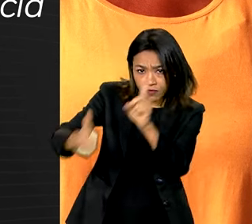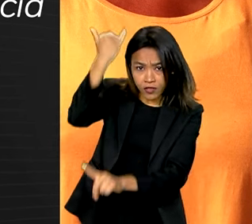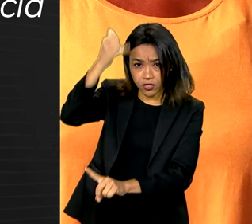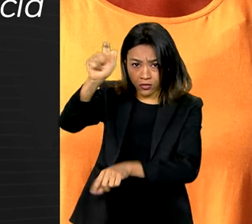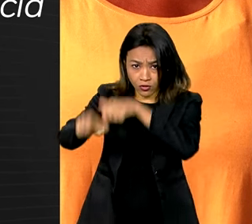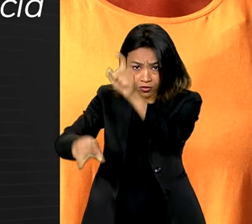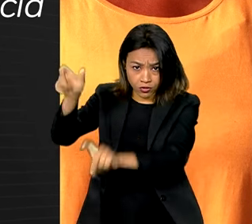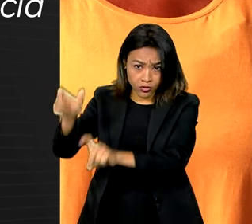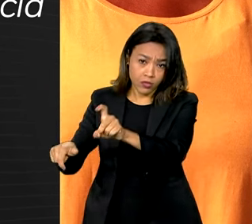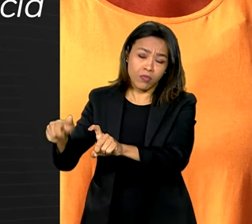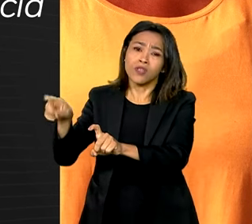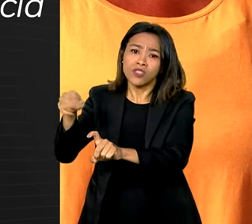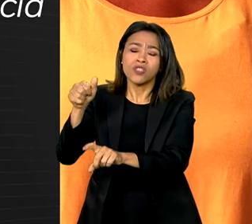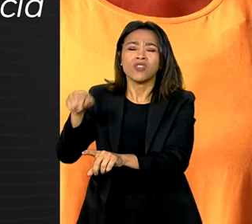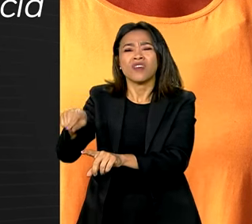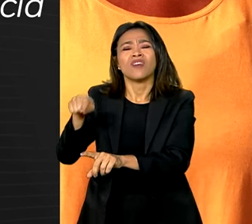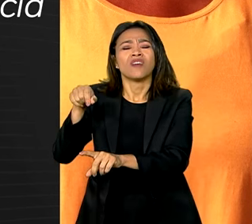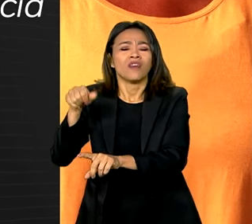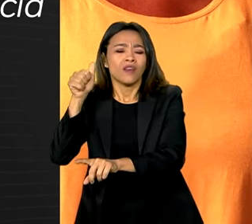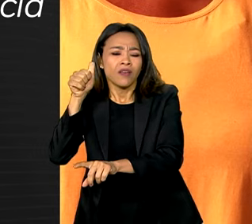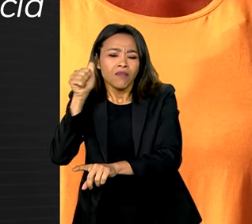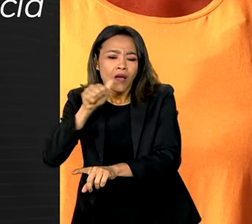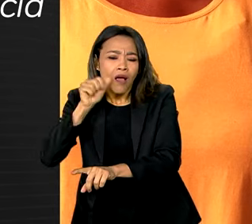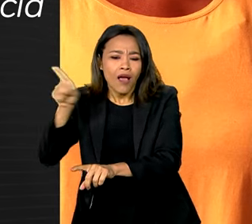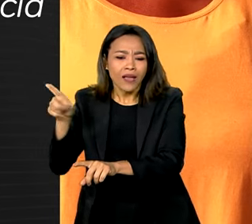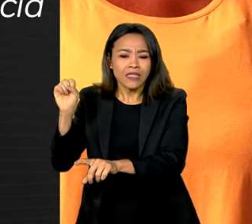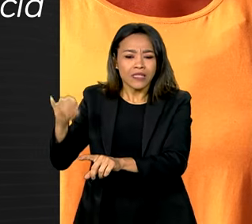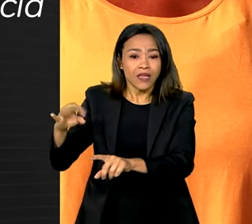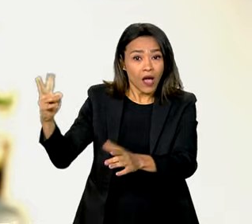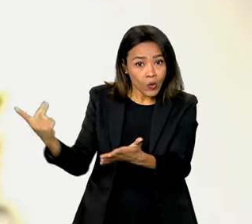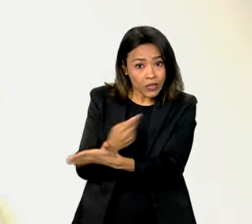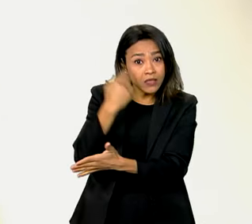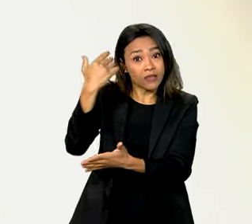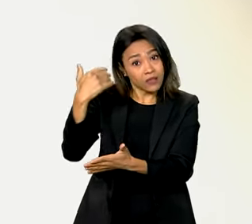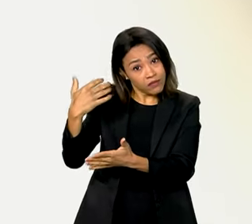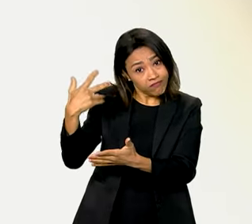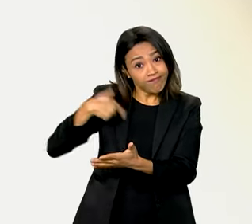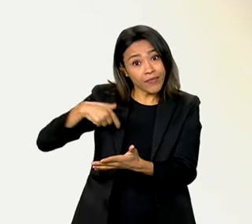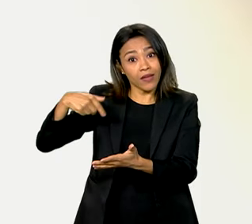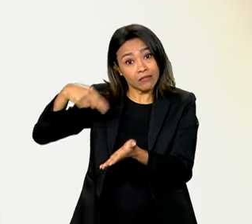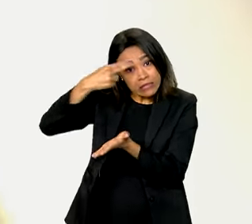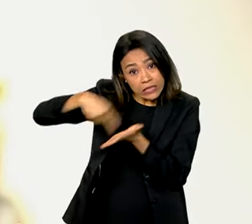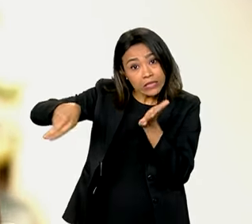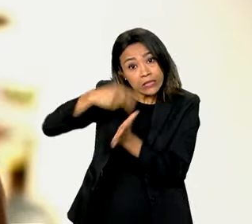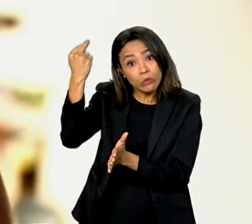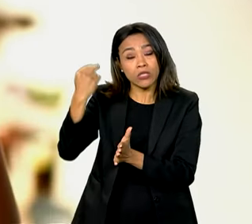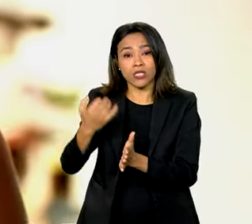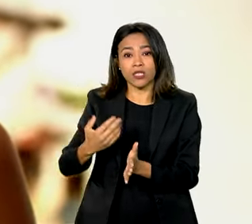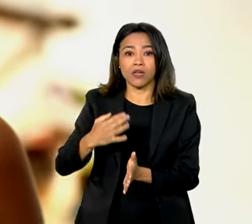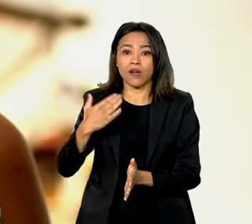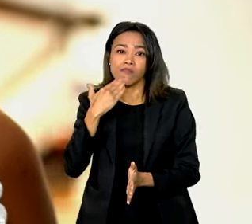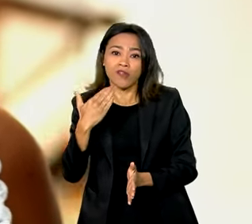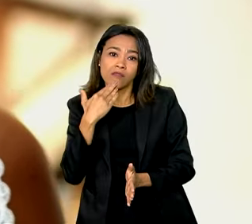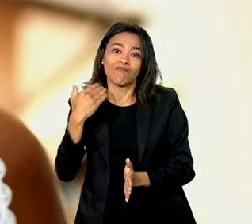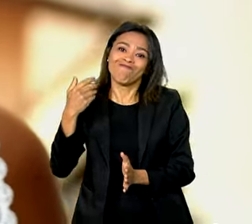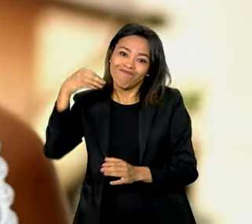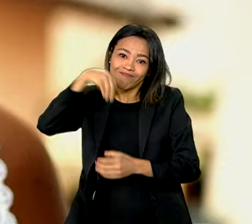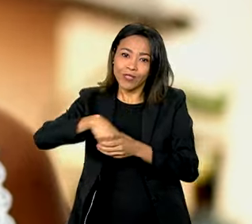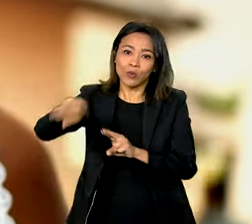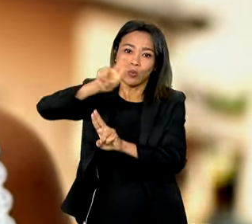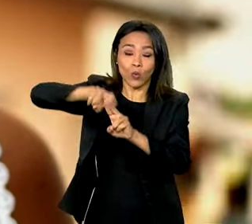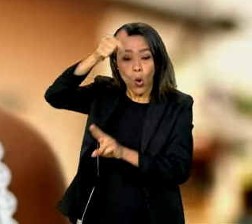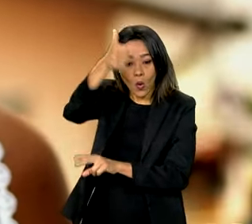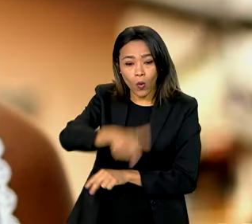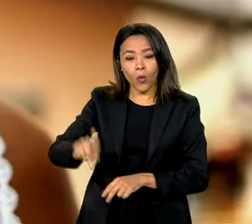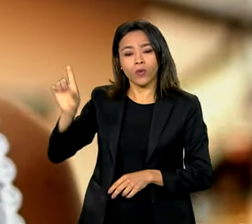nos casos de cirurgias reparadoras no SUS. E o governo também tem trabalhado para criar novamente